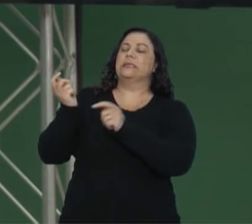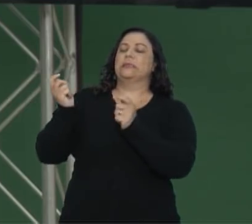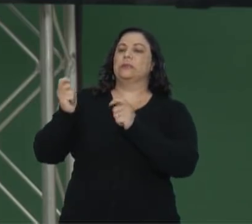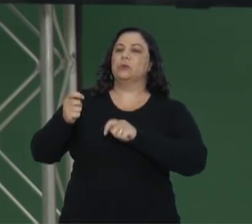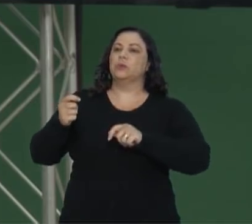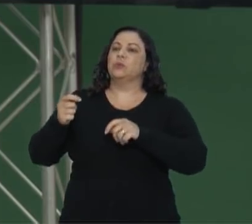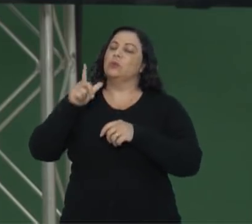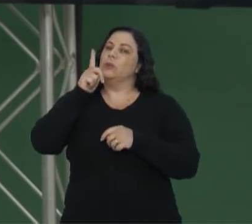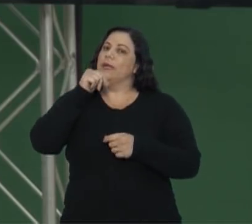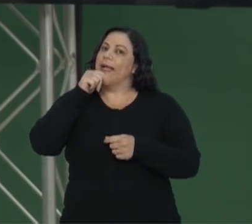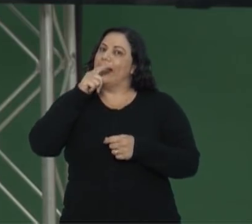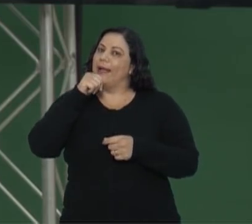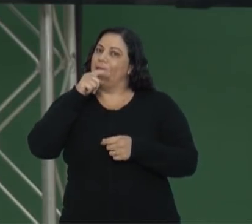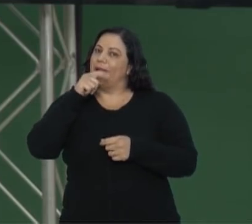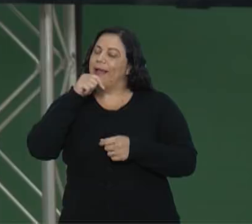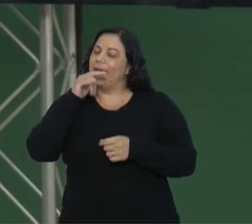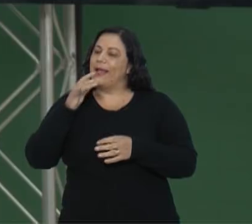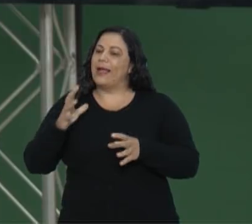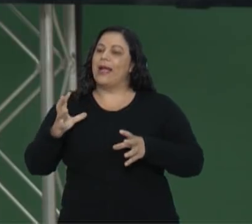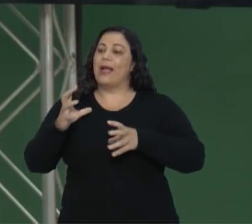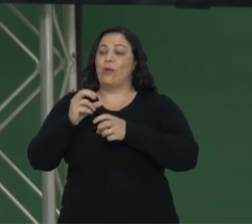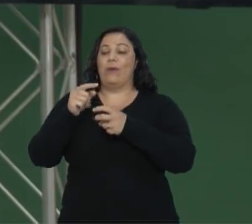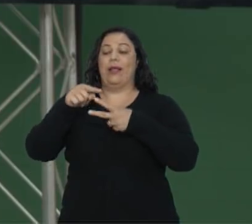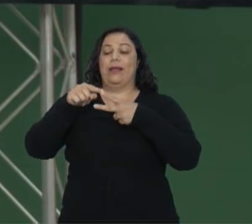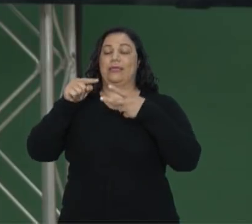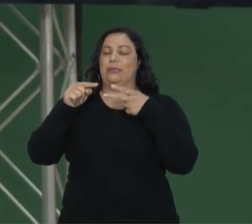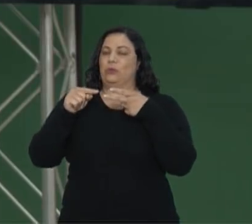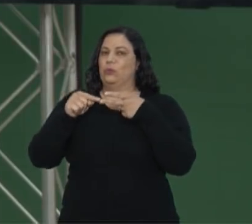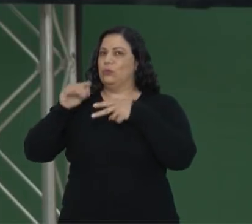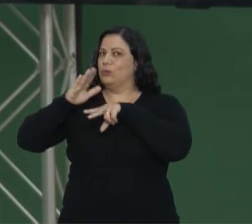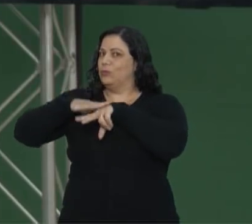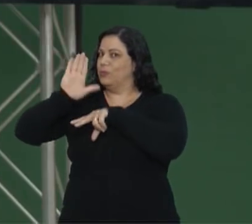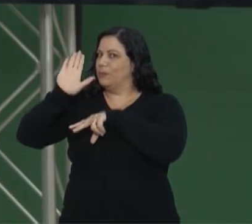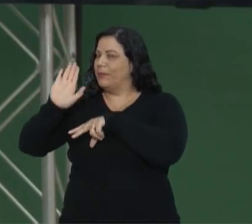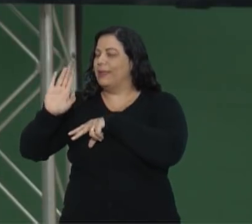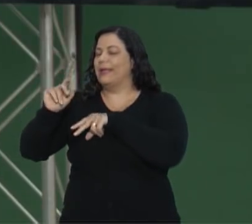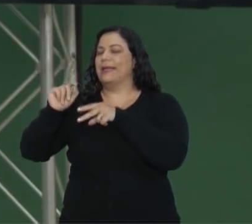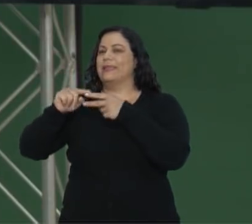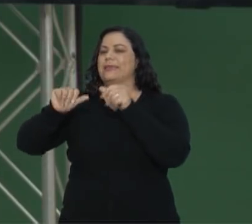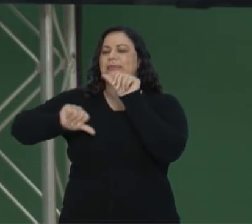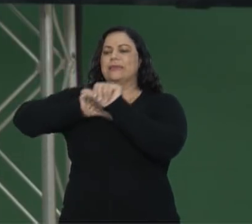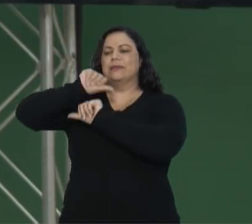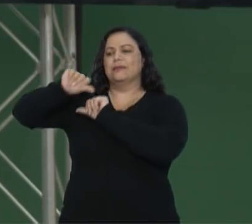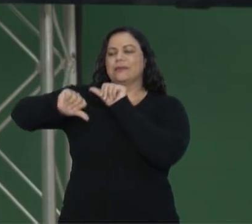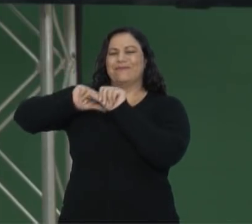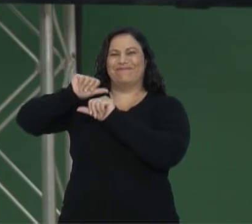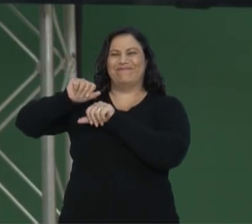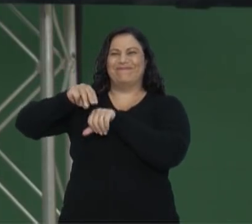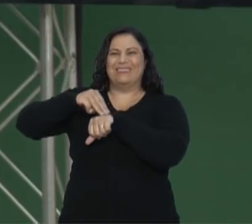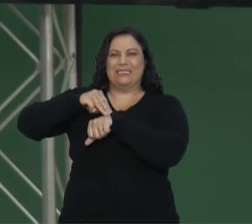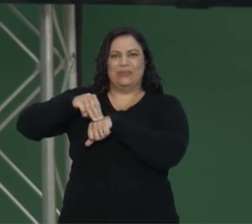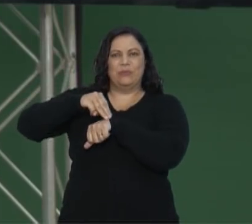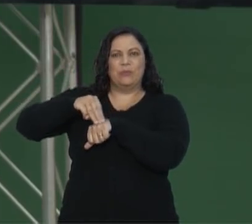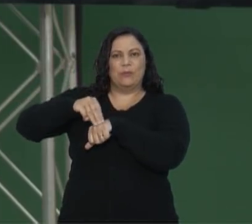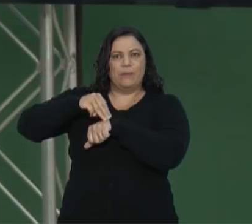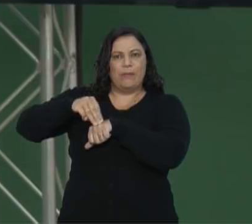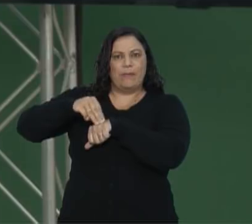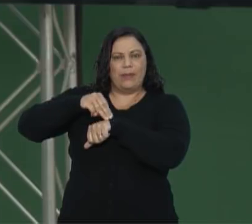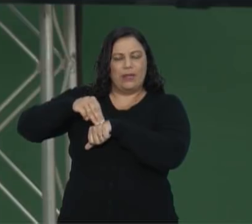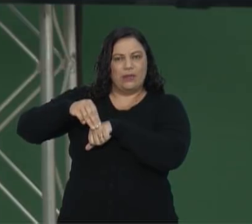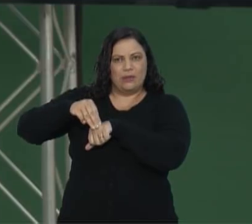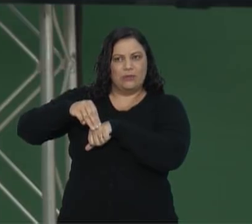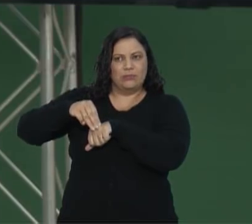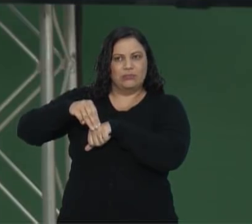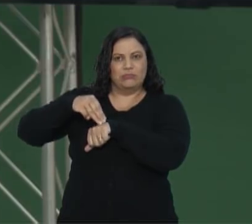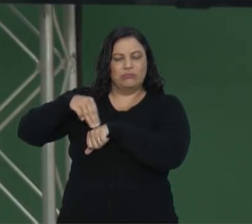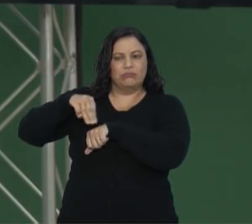água na panela, esquento 2 reagentes, vai me transformar num produto mais amarronzado, com uma